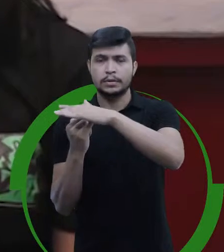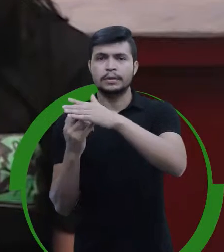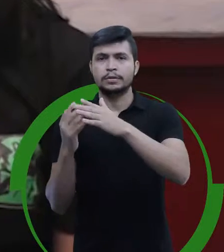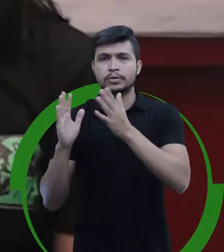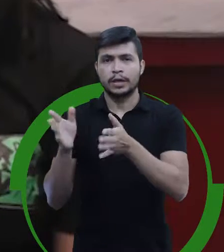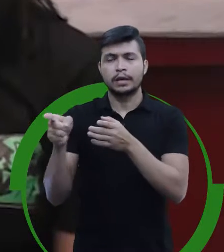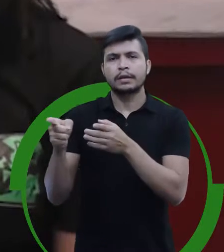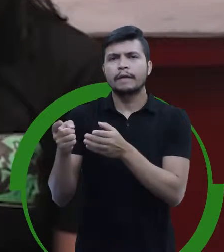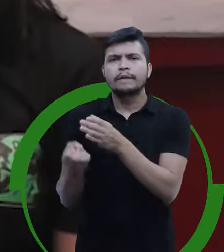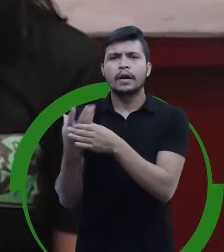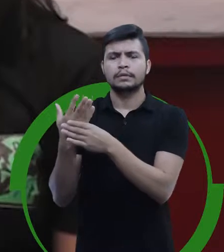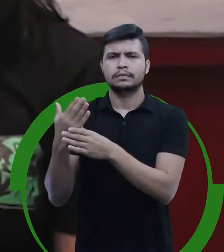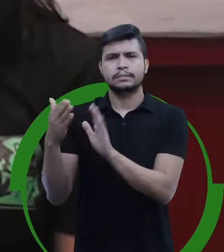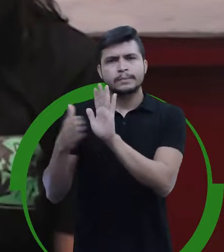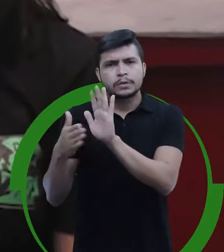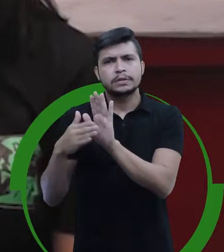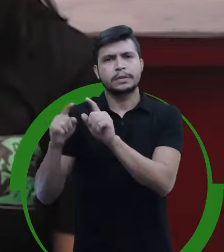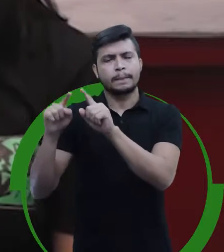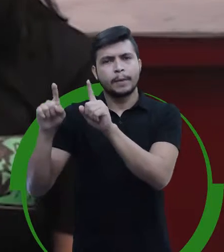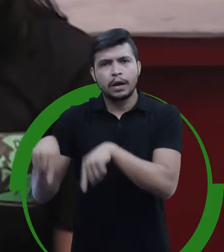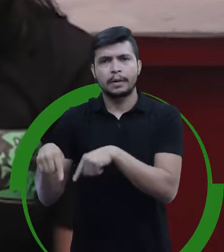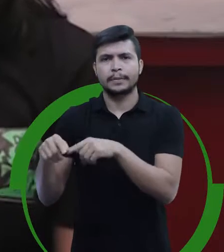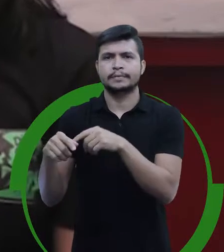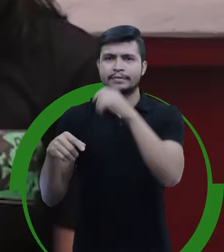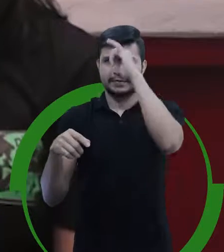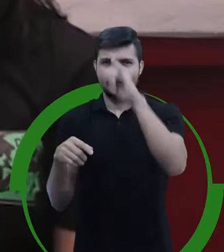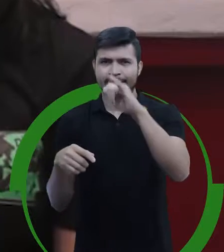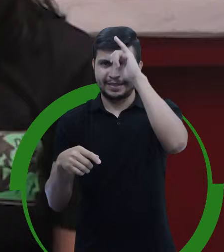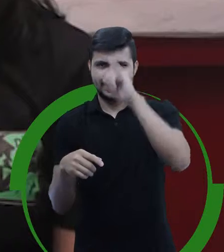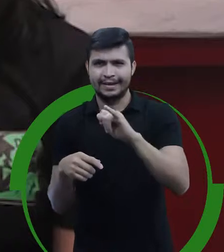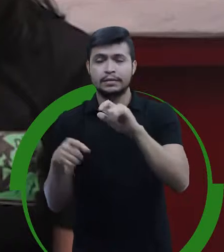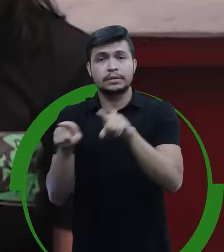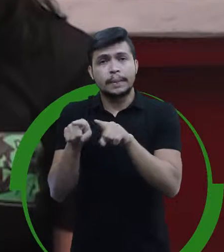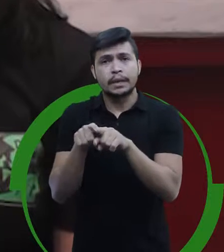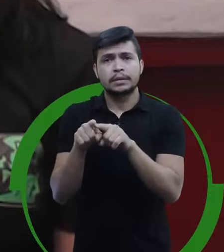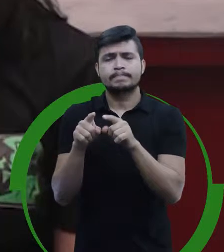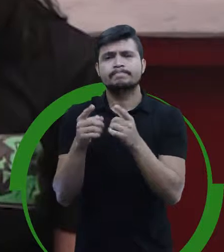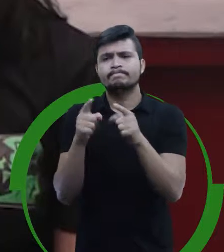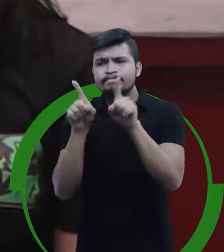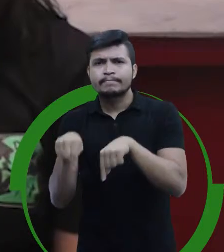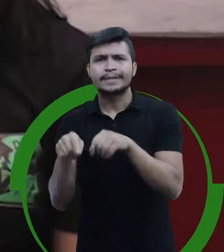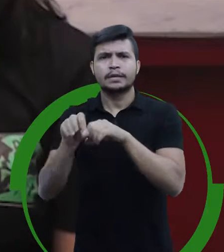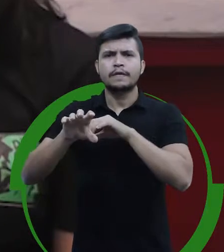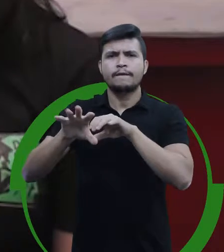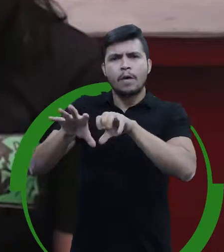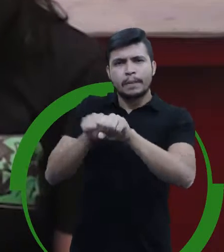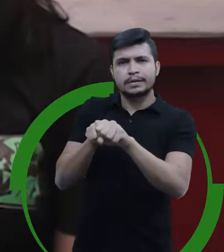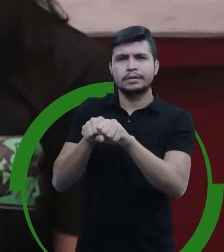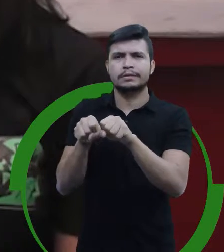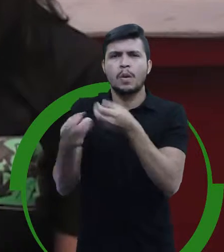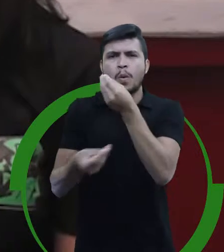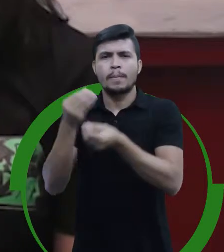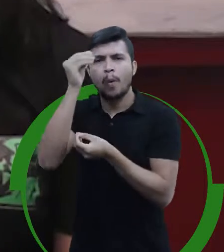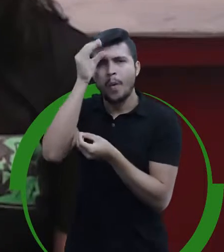Cuida, desenvolvendo programas de prevenção e também programas de formação e desenvolvimento